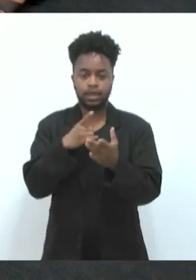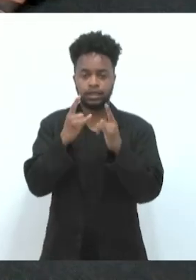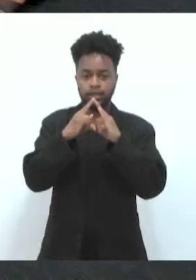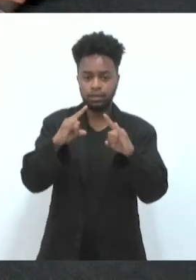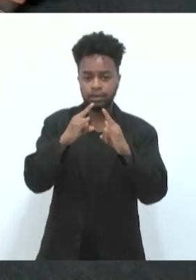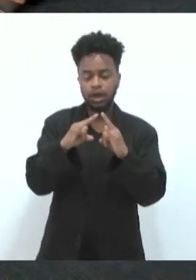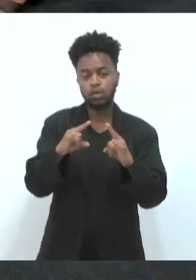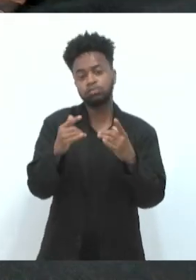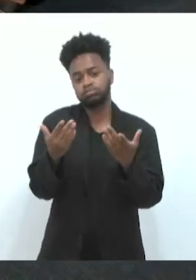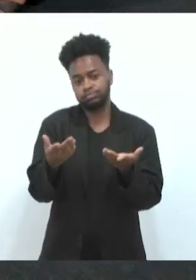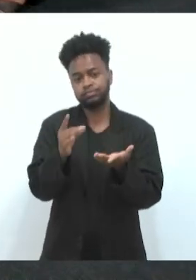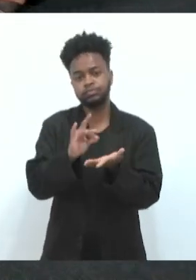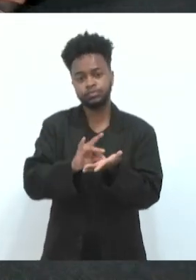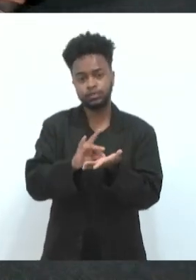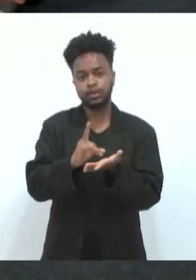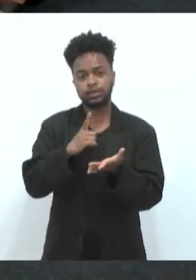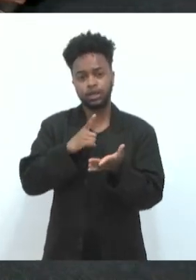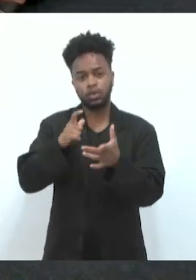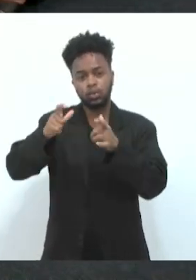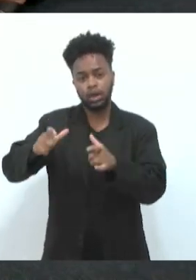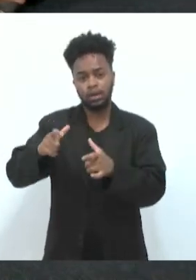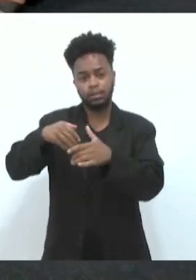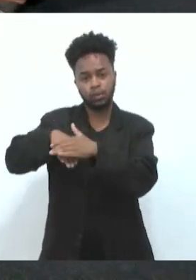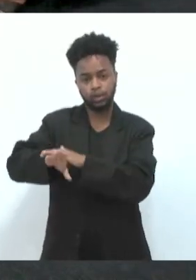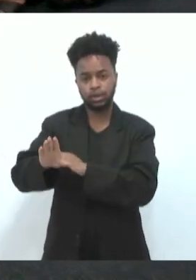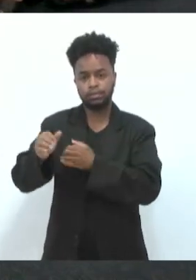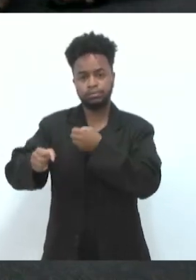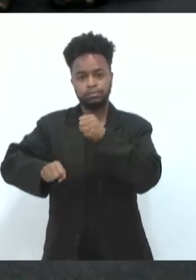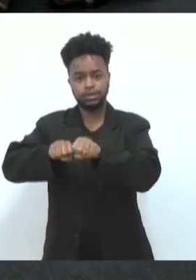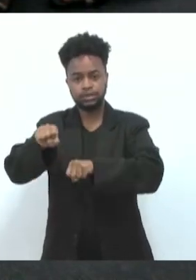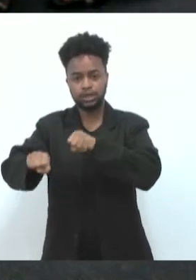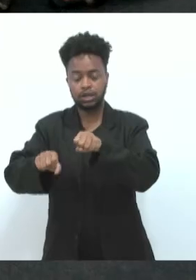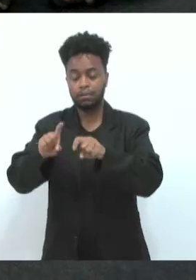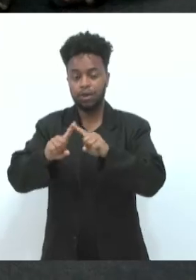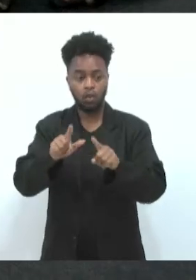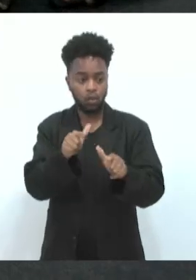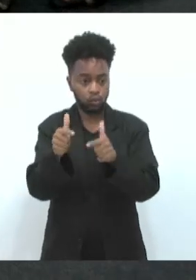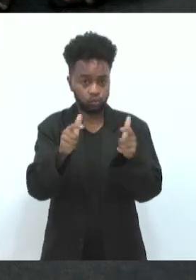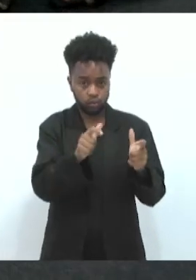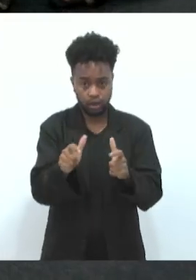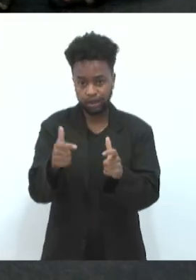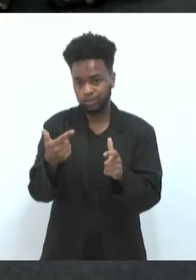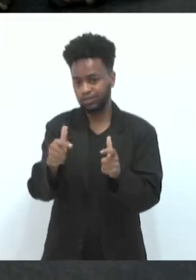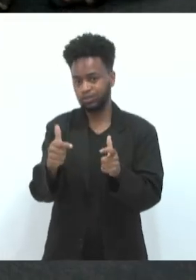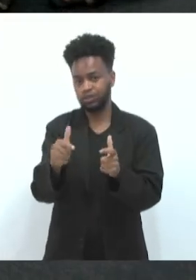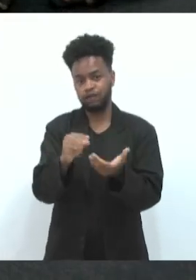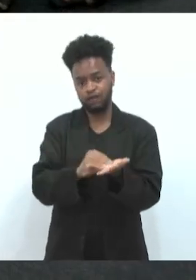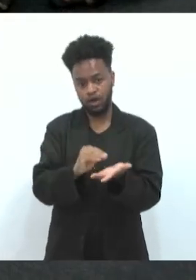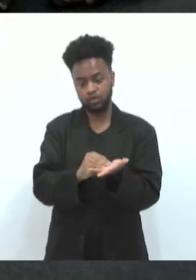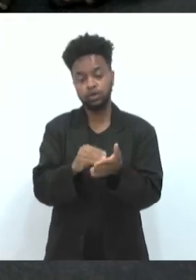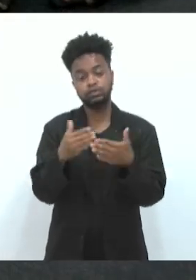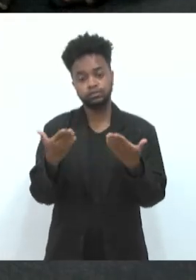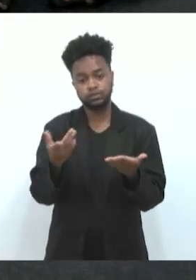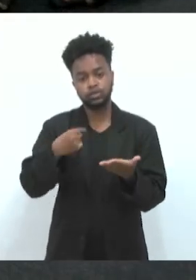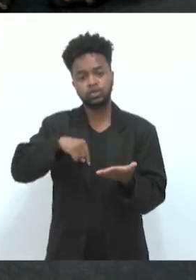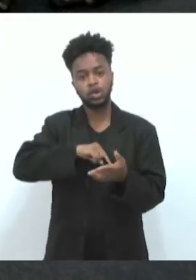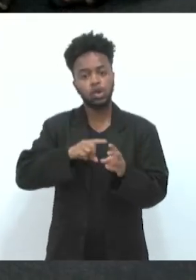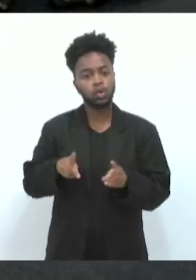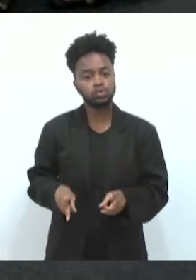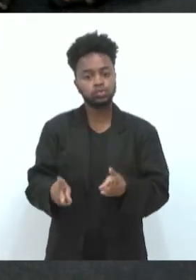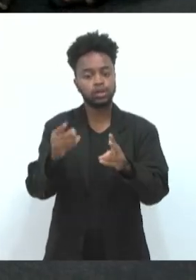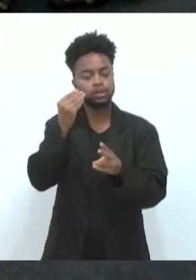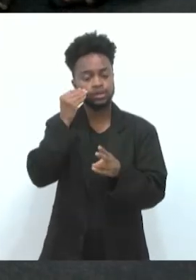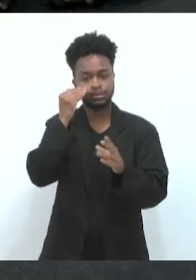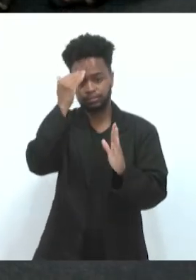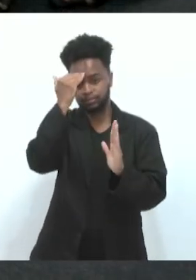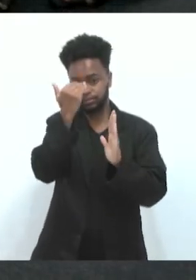tem realmente bicicletário. Em vários outros não tem. Então nós vamos continuar fazendo o Cumpra-se